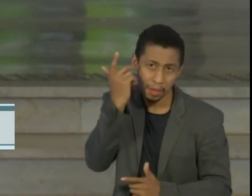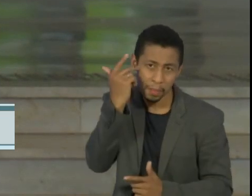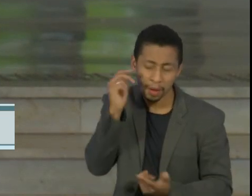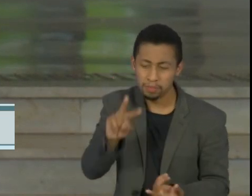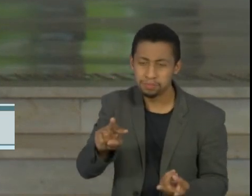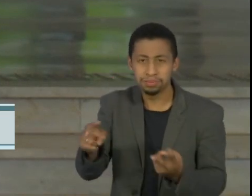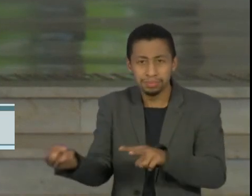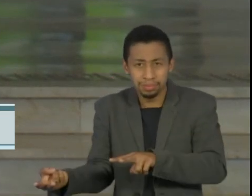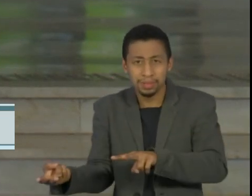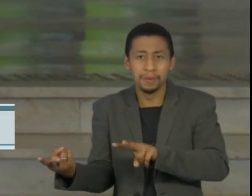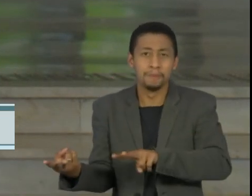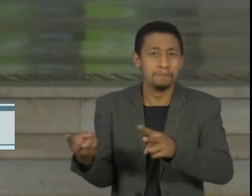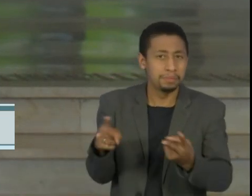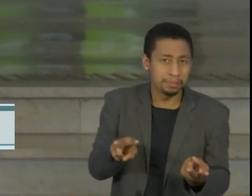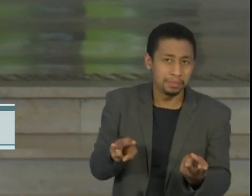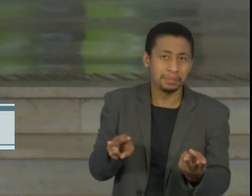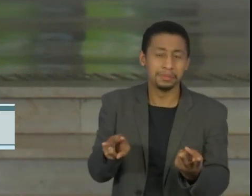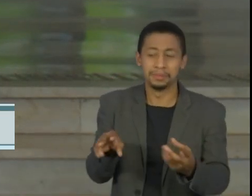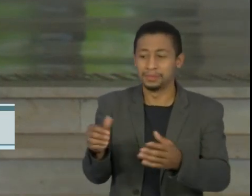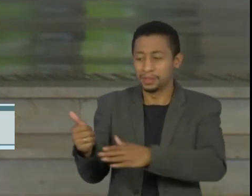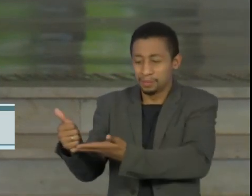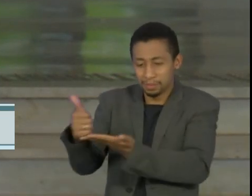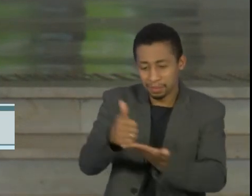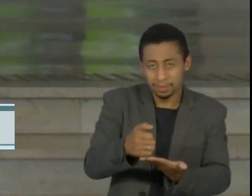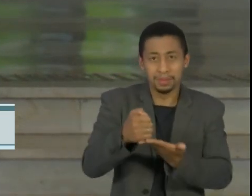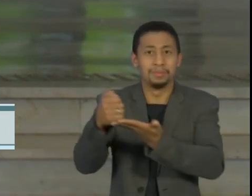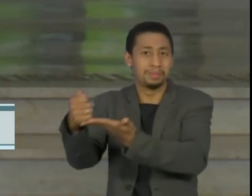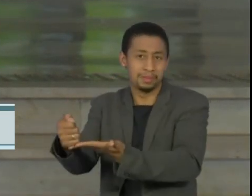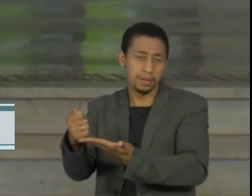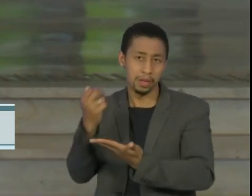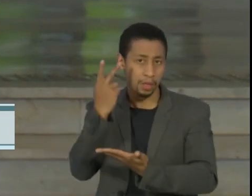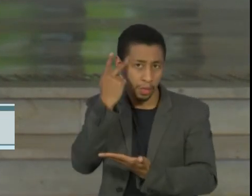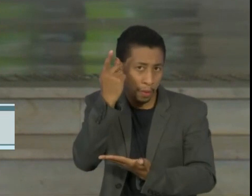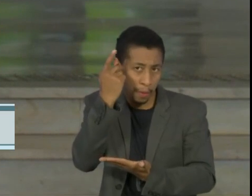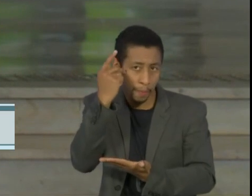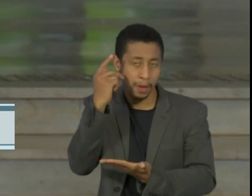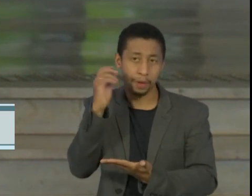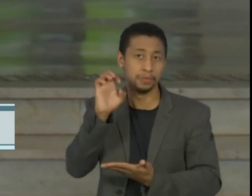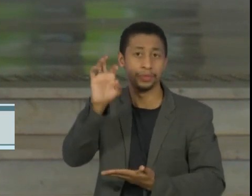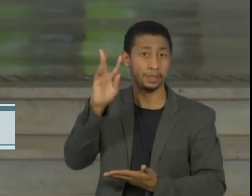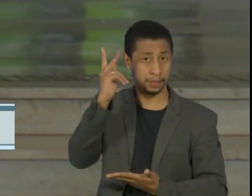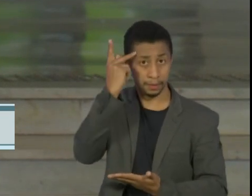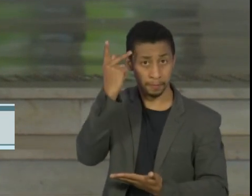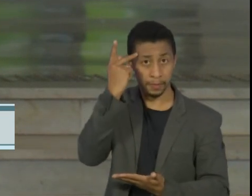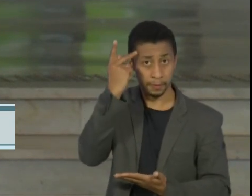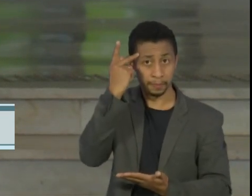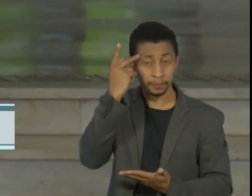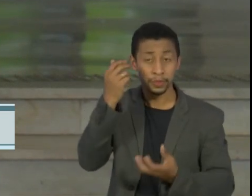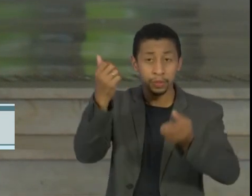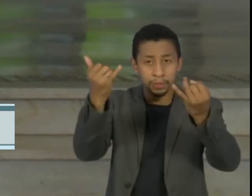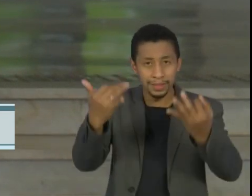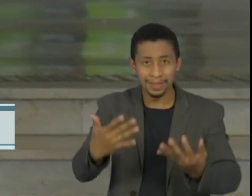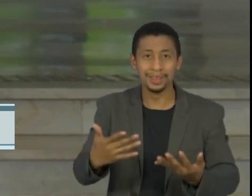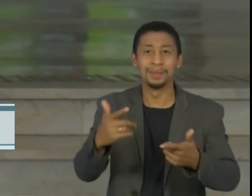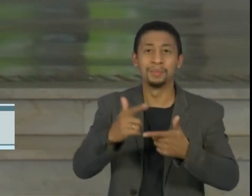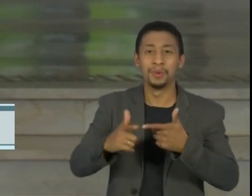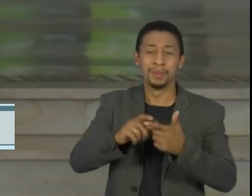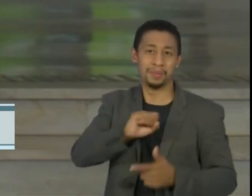as demais patologias que incidem aqui no estado de São Paulo. Estou falando de